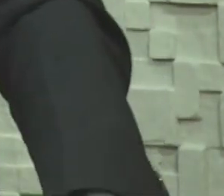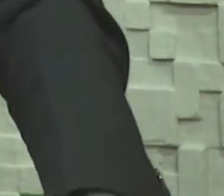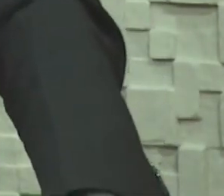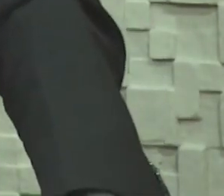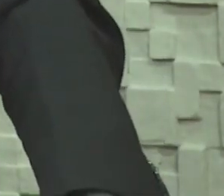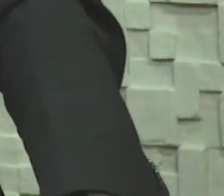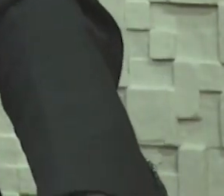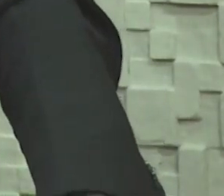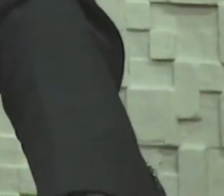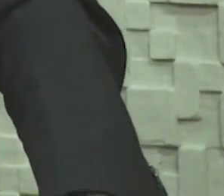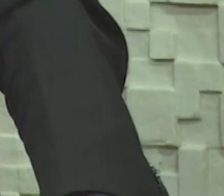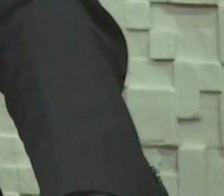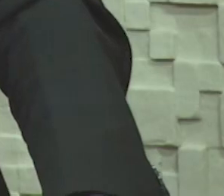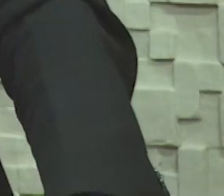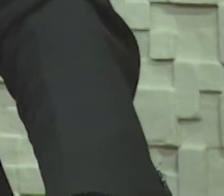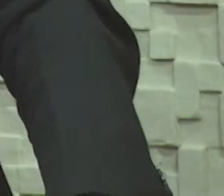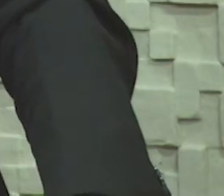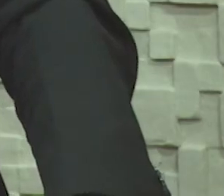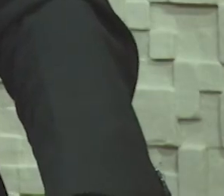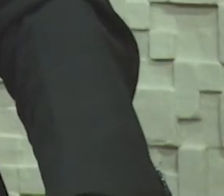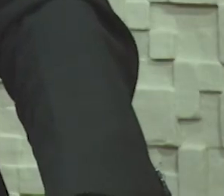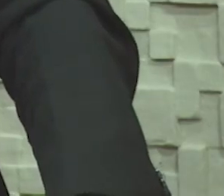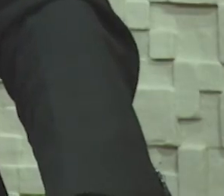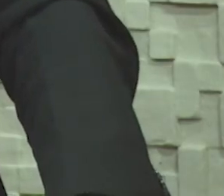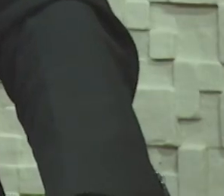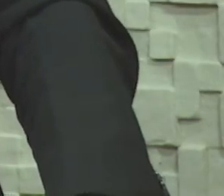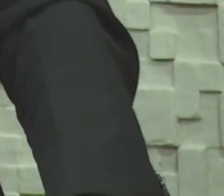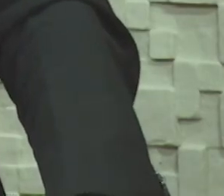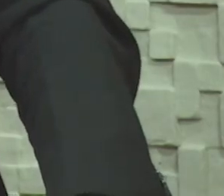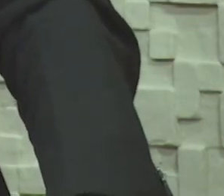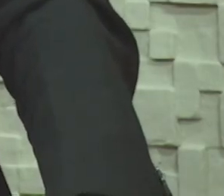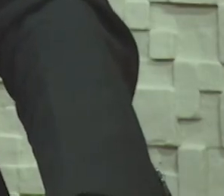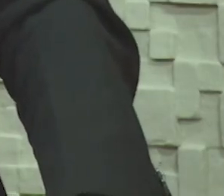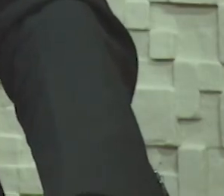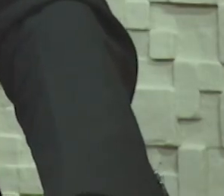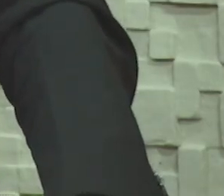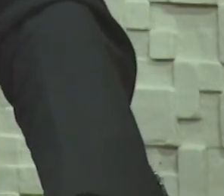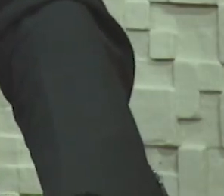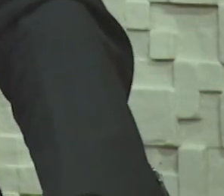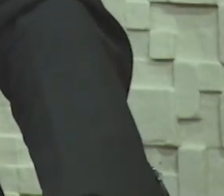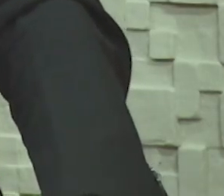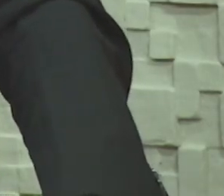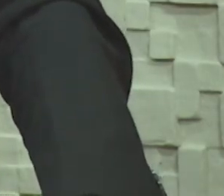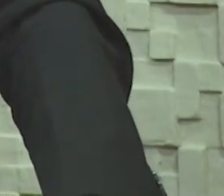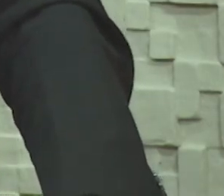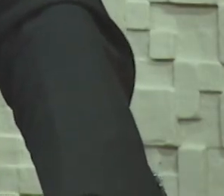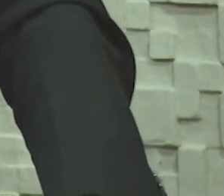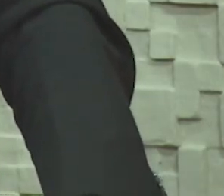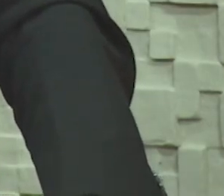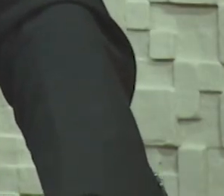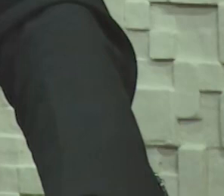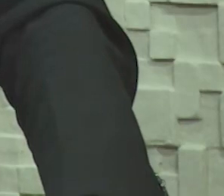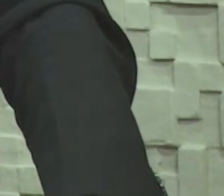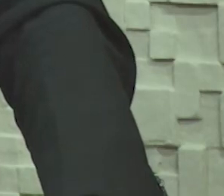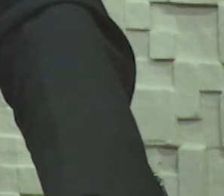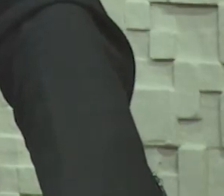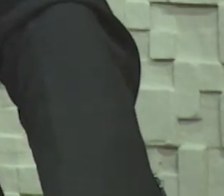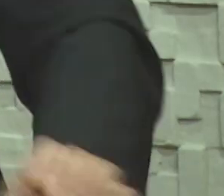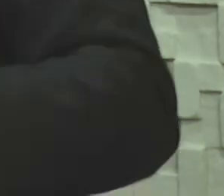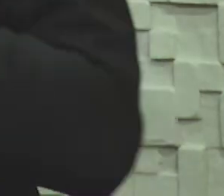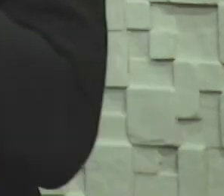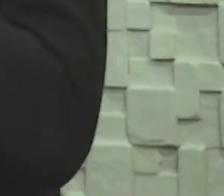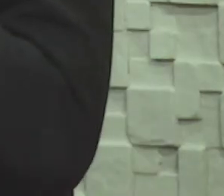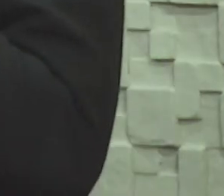nós queremos mandar um abraço especial a sua mãe a Carol foi quem nos procurou e está assistindo né esta esta